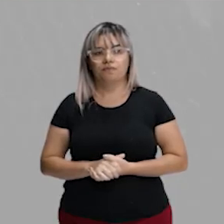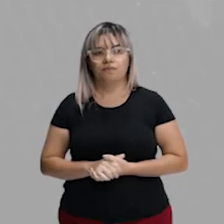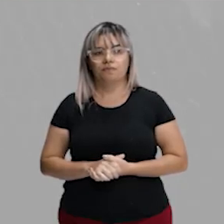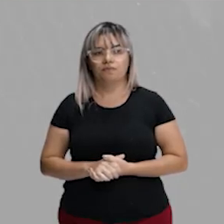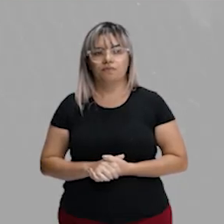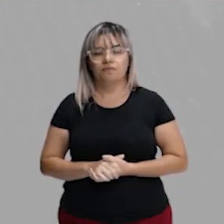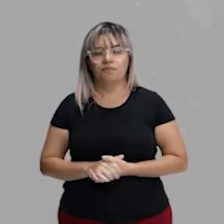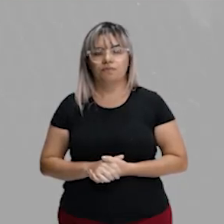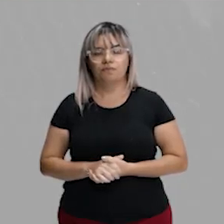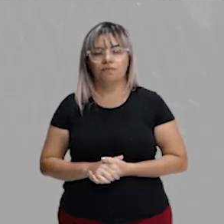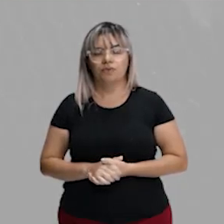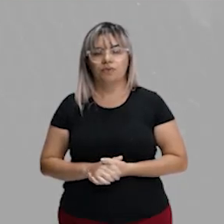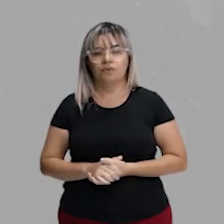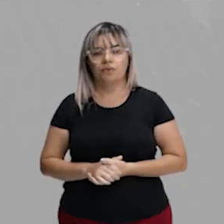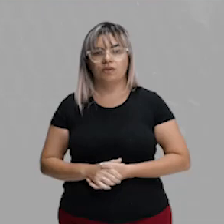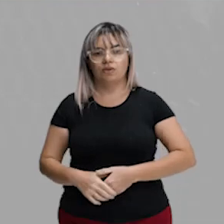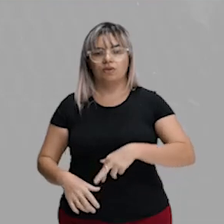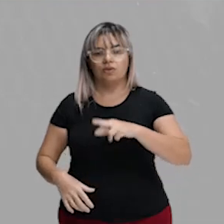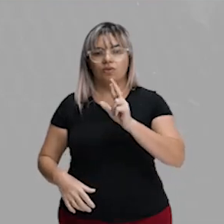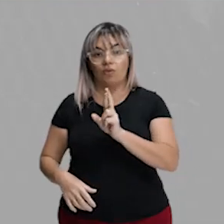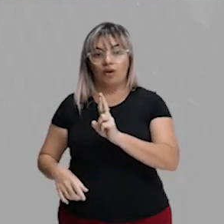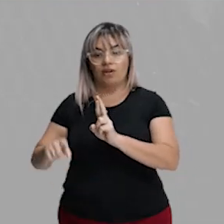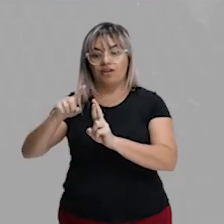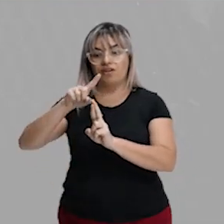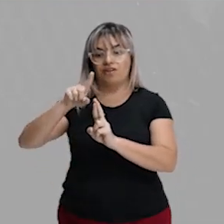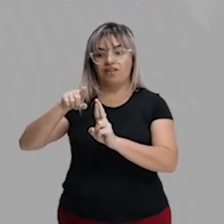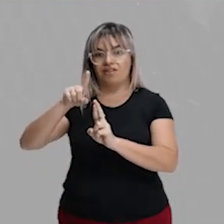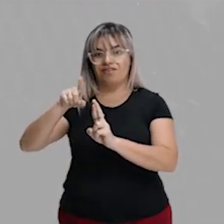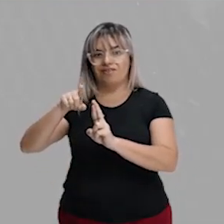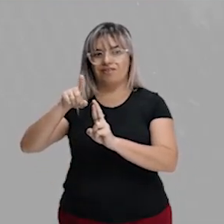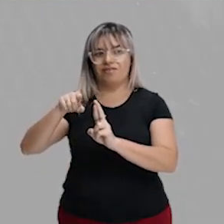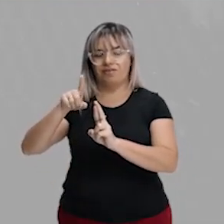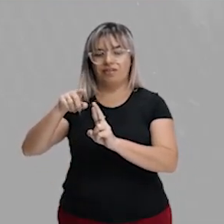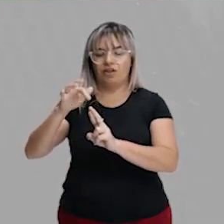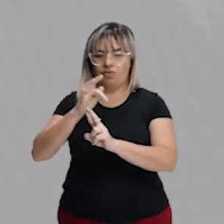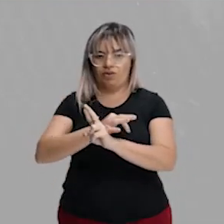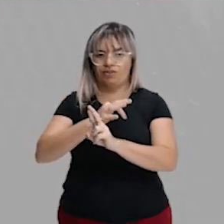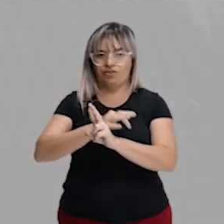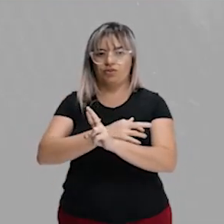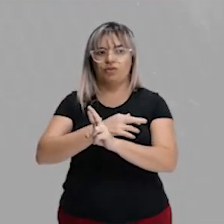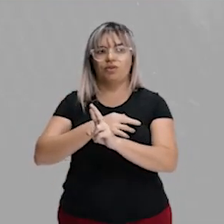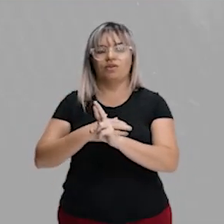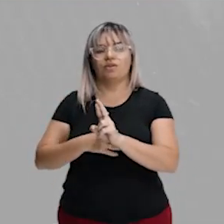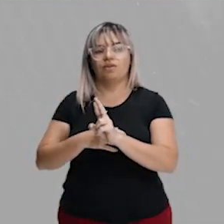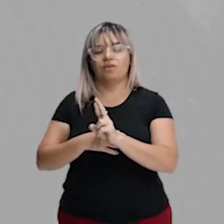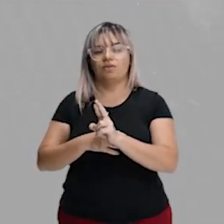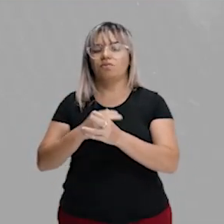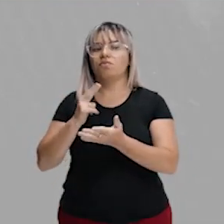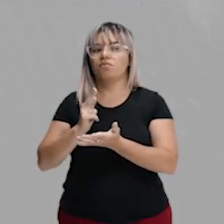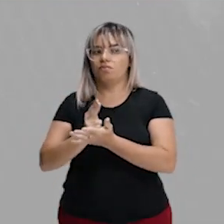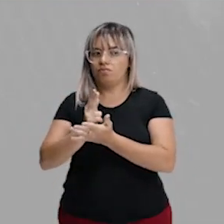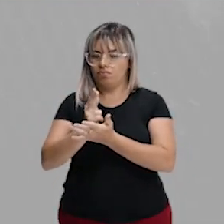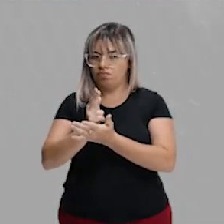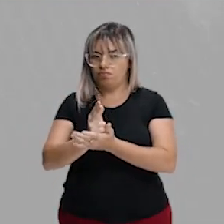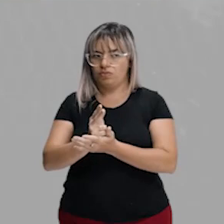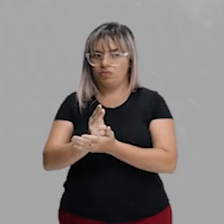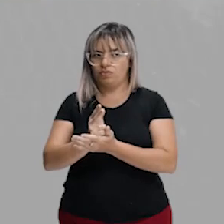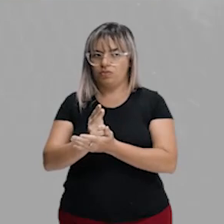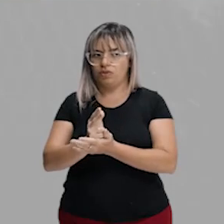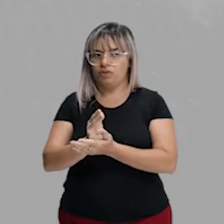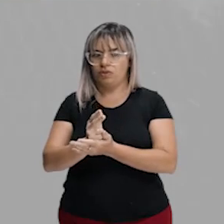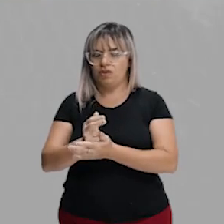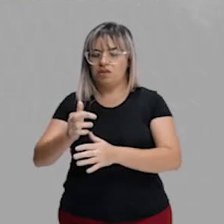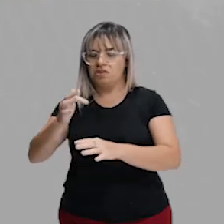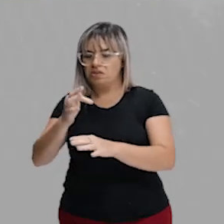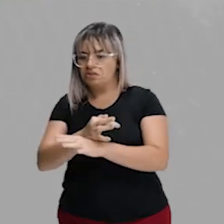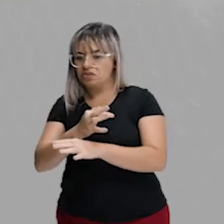E o R', não é? O R se transforma em R', ele continua sendo uma resistência interna.